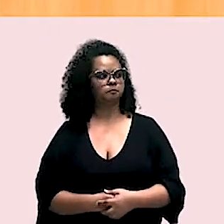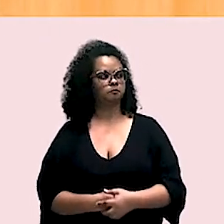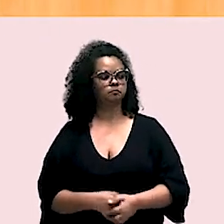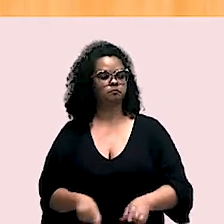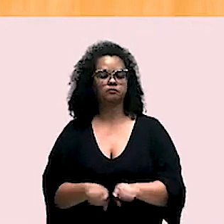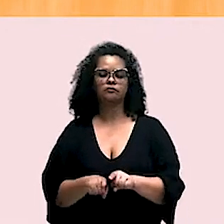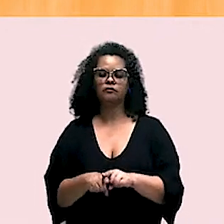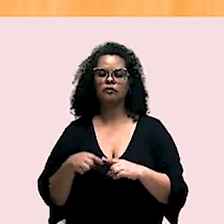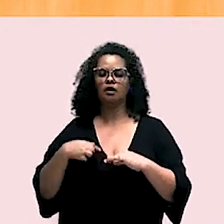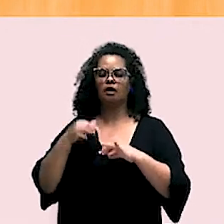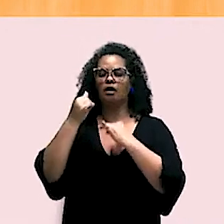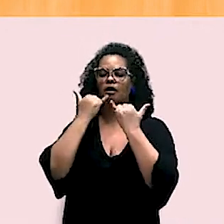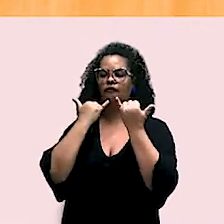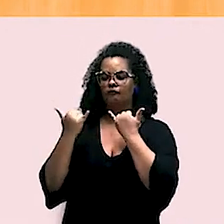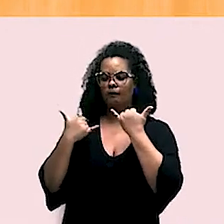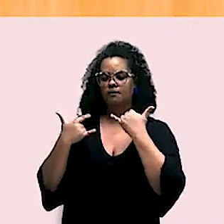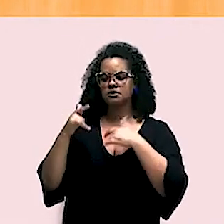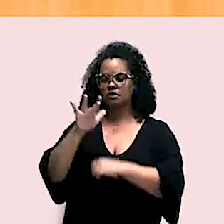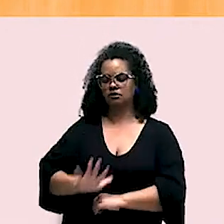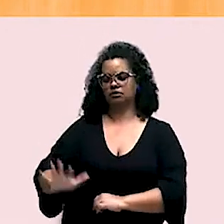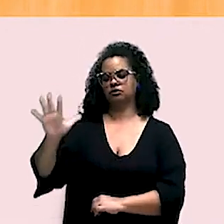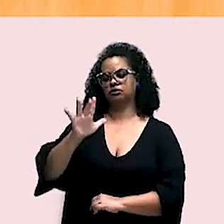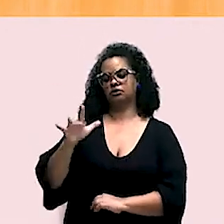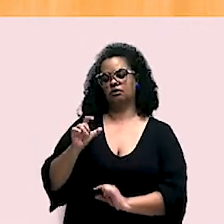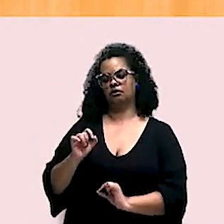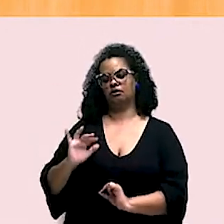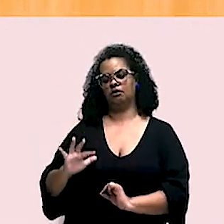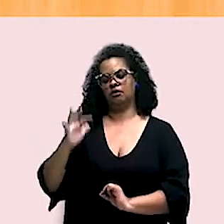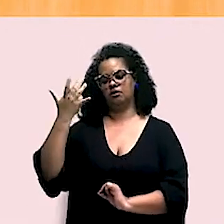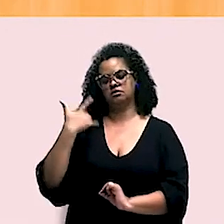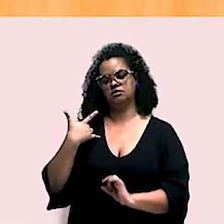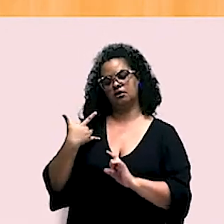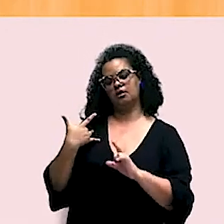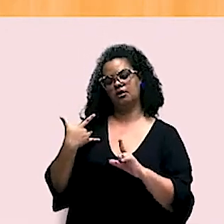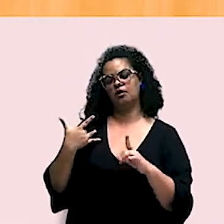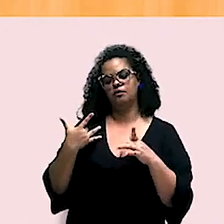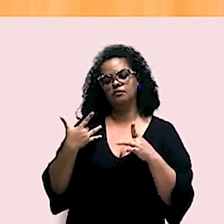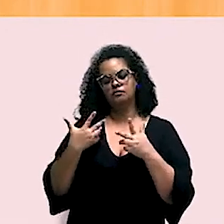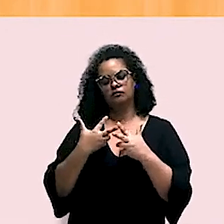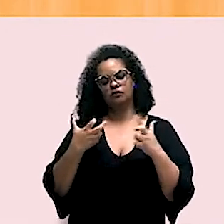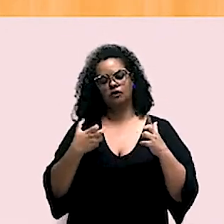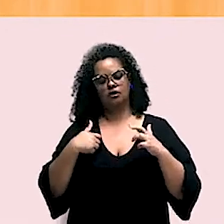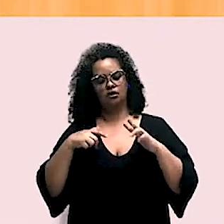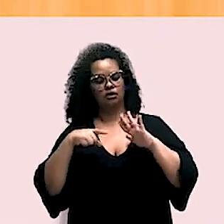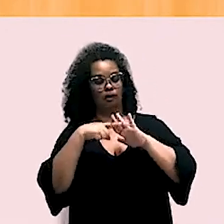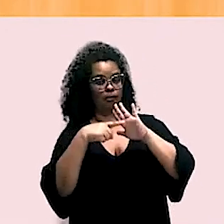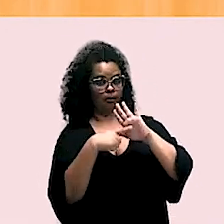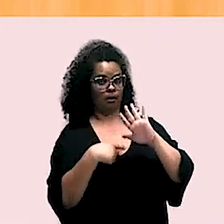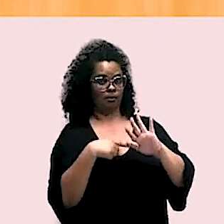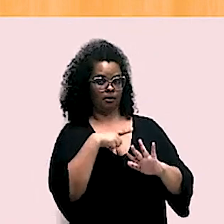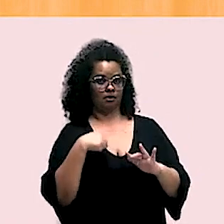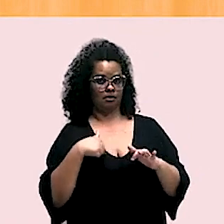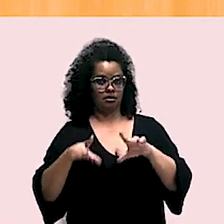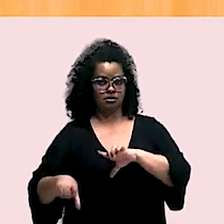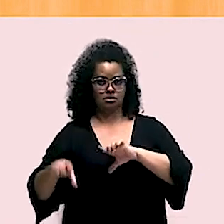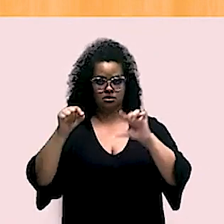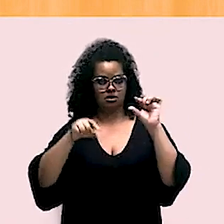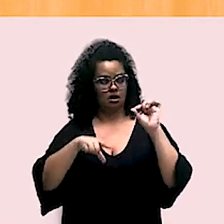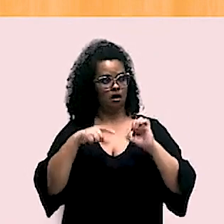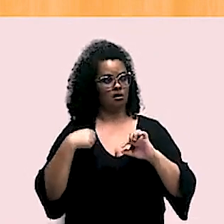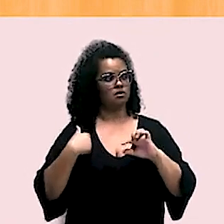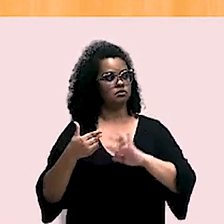pouquinho dos dados gerais da fiscalização, nessa operação ordenada fiscalizamos 25 municípios, né, que foram selecionados pela